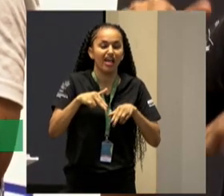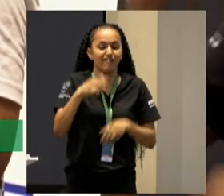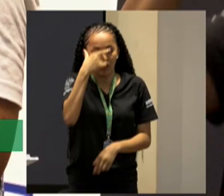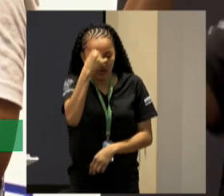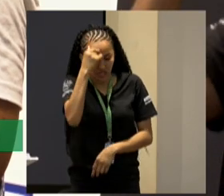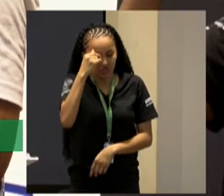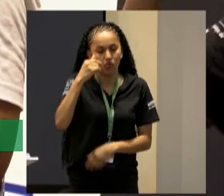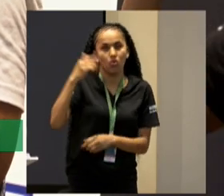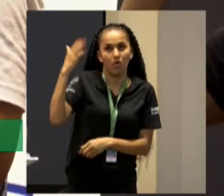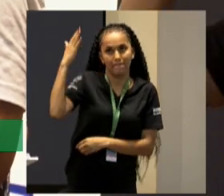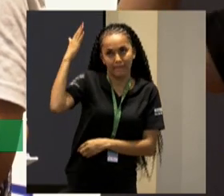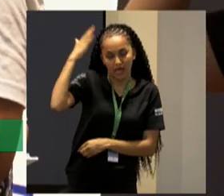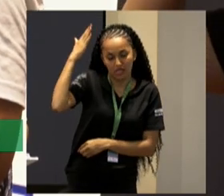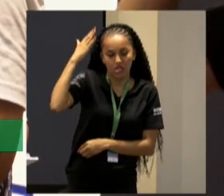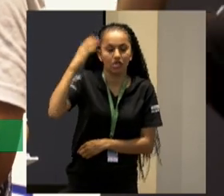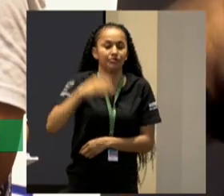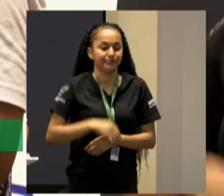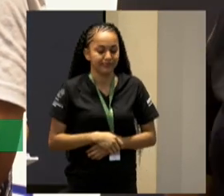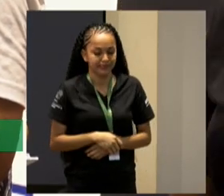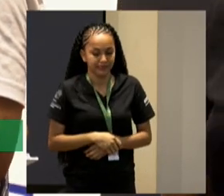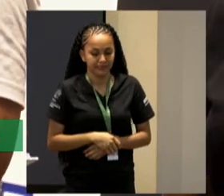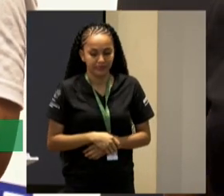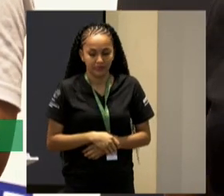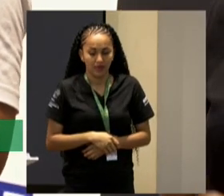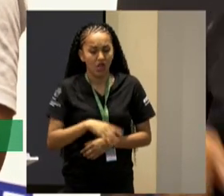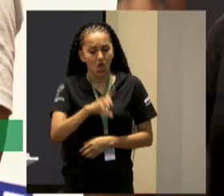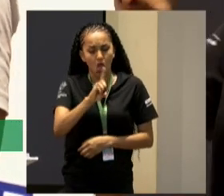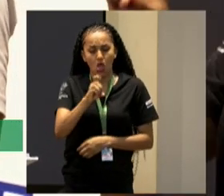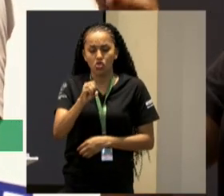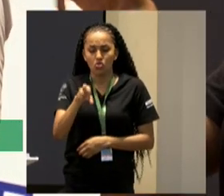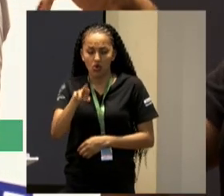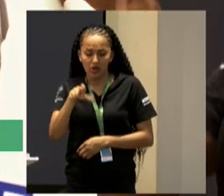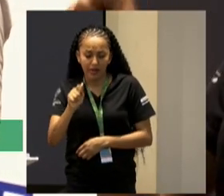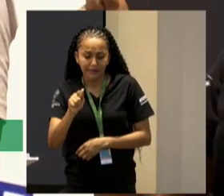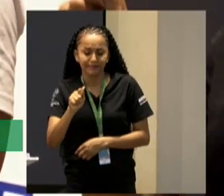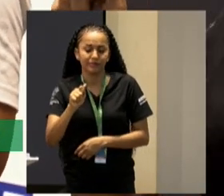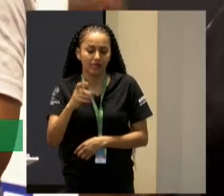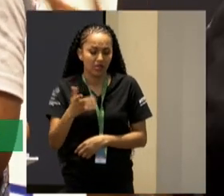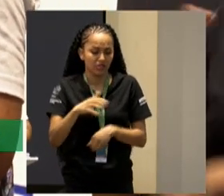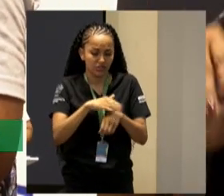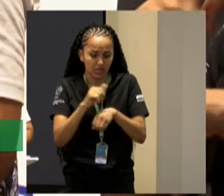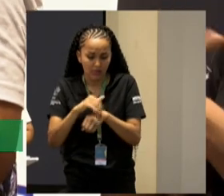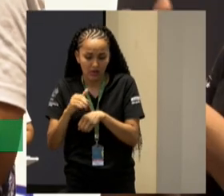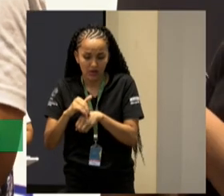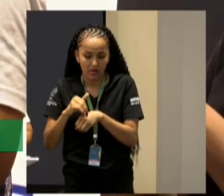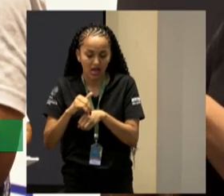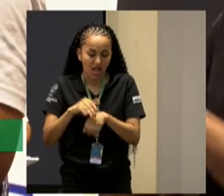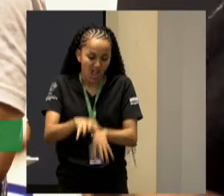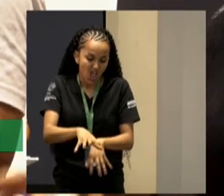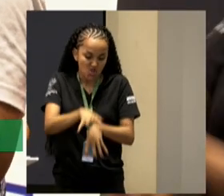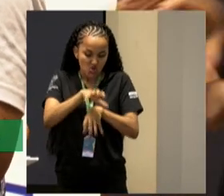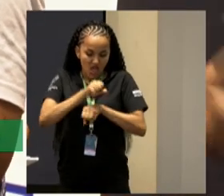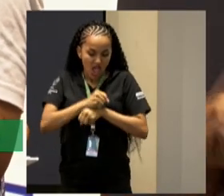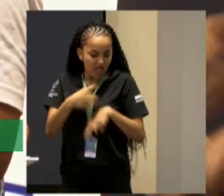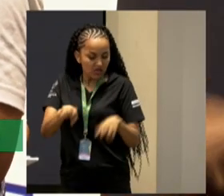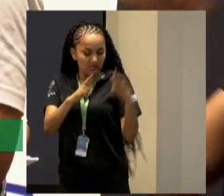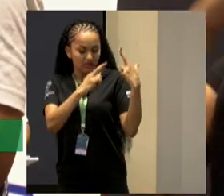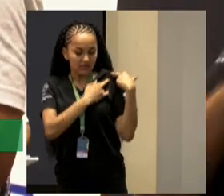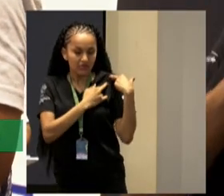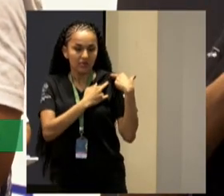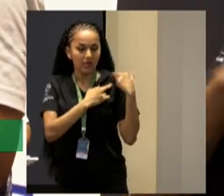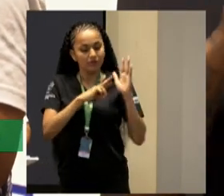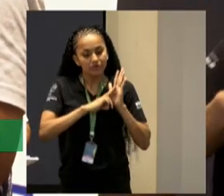escritora, chamada Dora Lúcia Bertúrio. Dora Lúcia Bertúrio chamou para si a responsabilidade